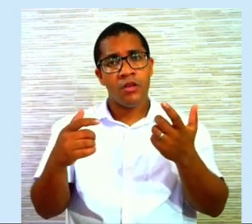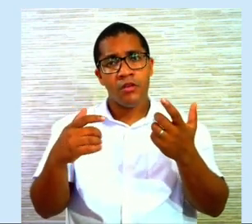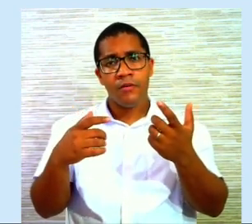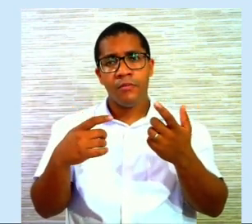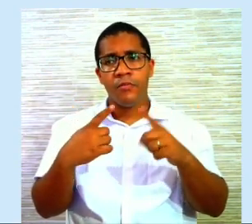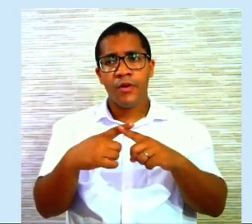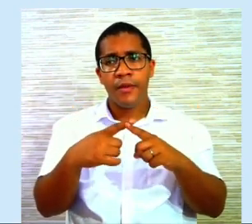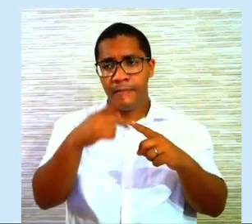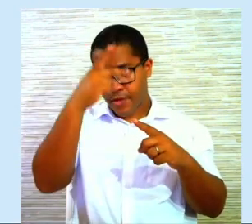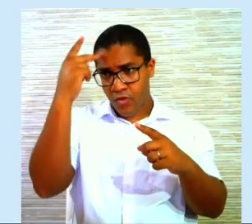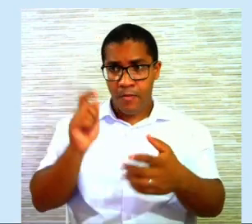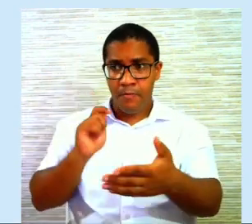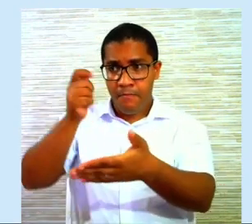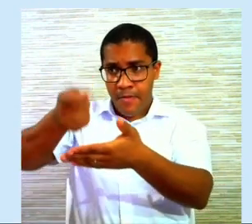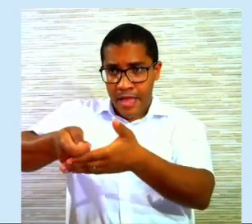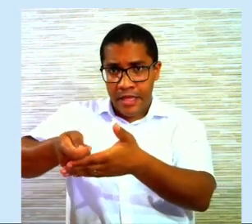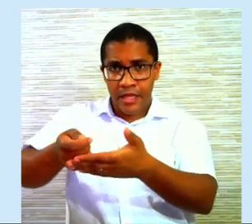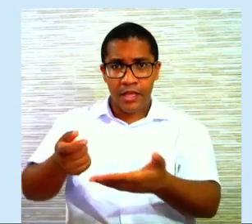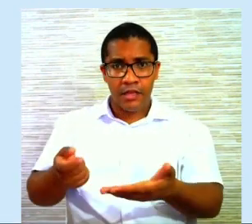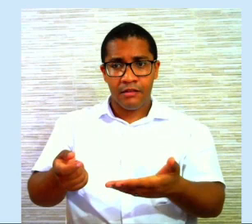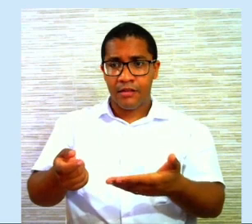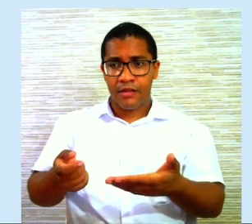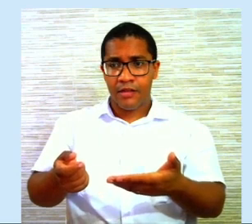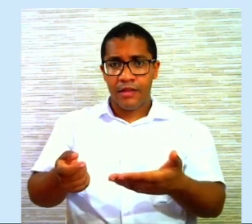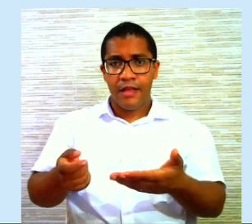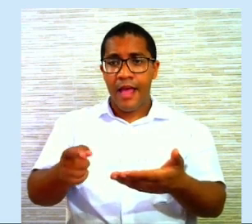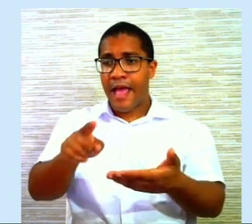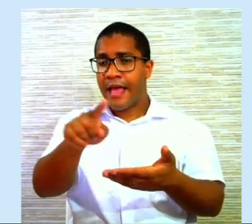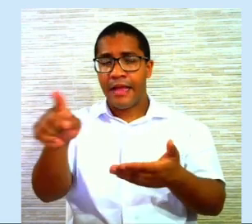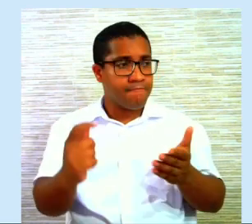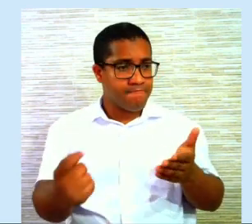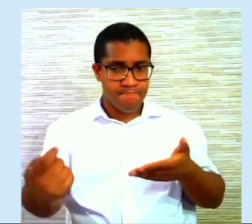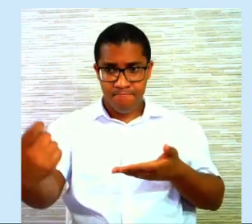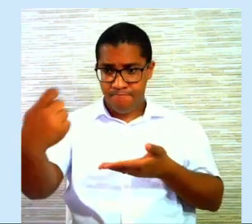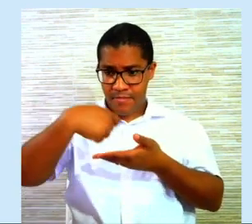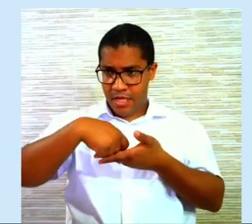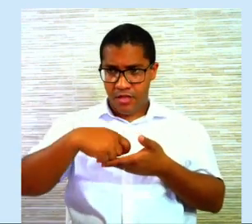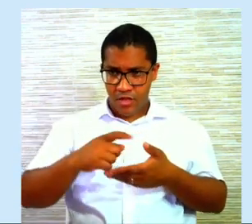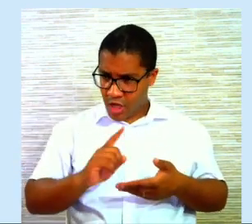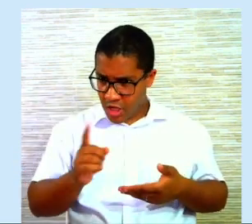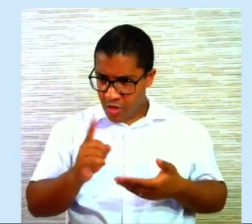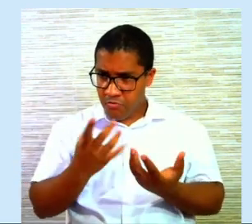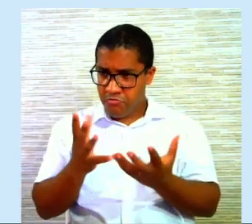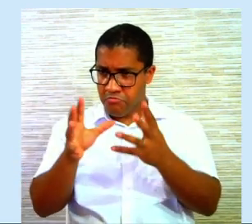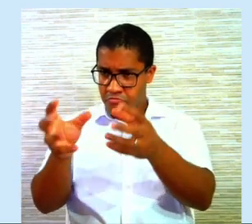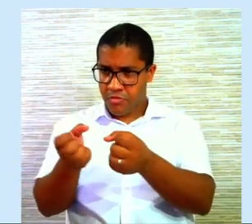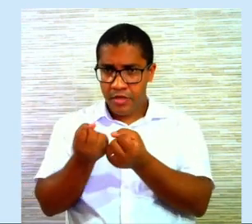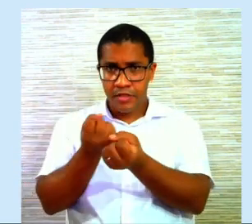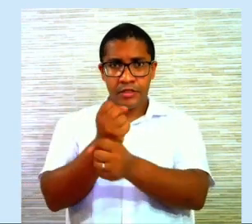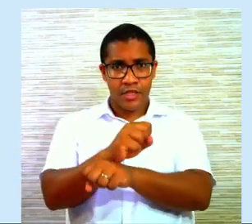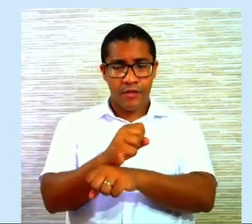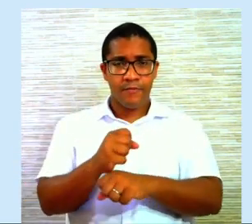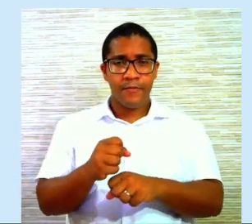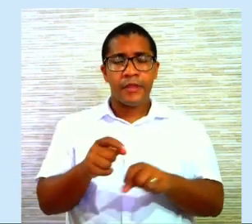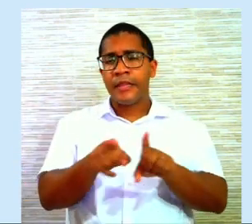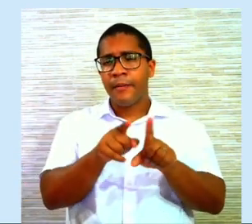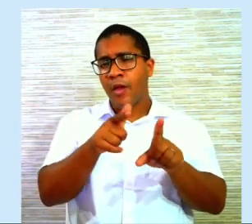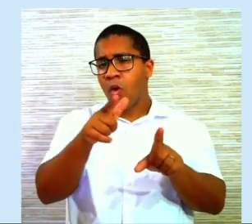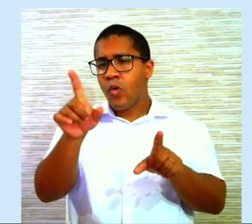dívidas, ou aprisionamento. Então, existia também aquela escravidão pelas